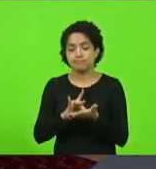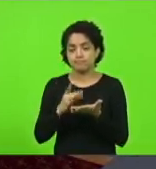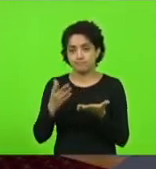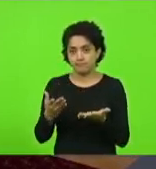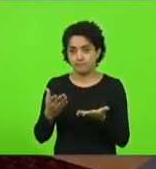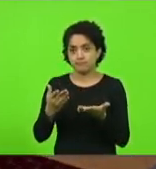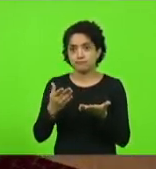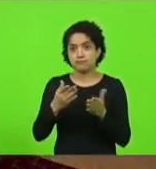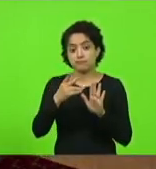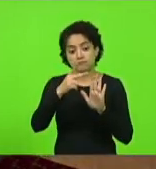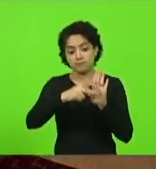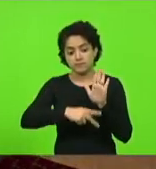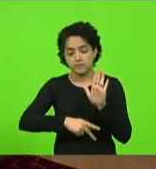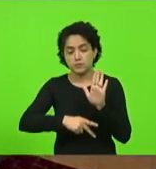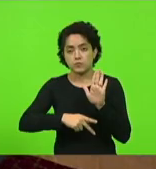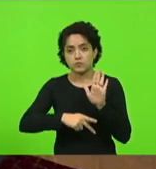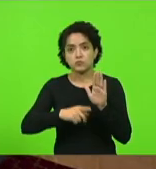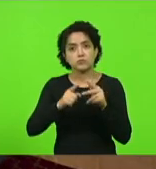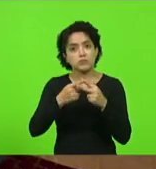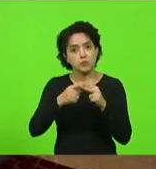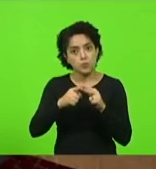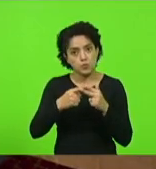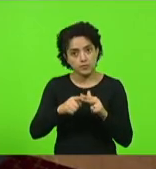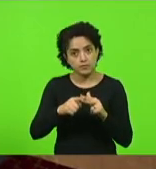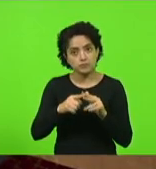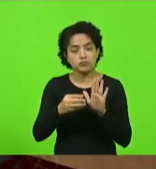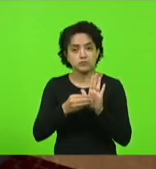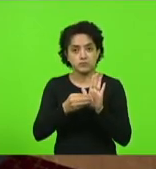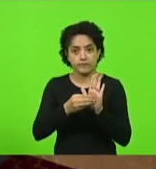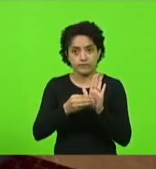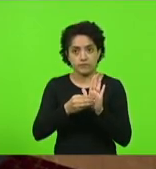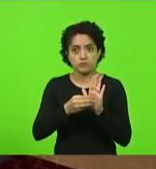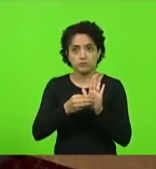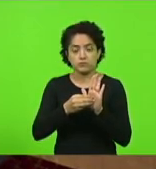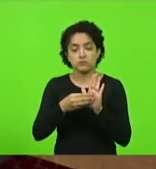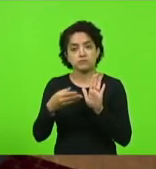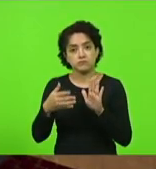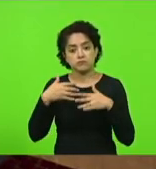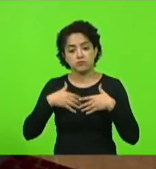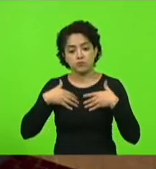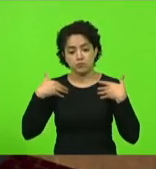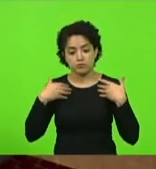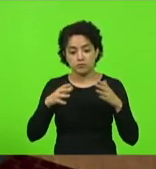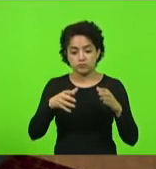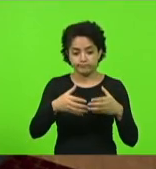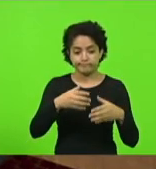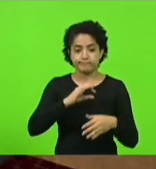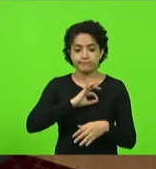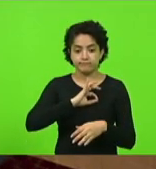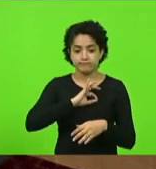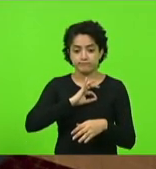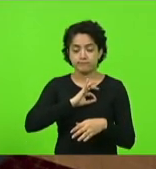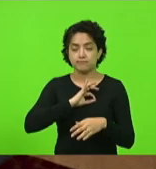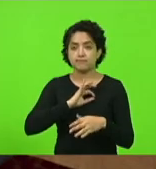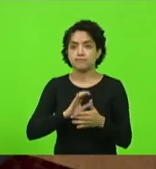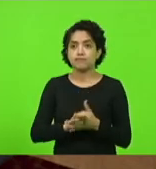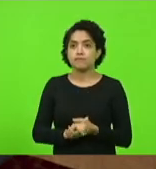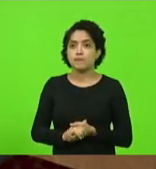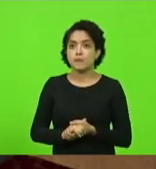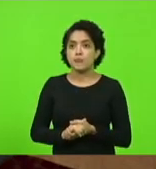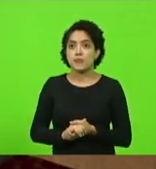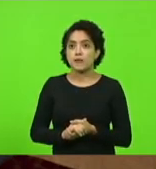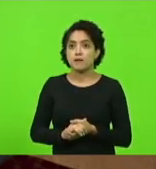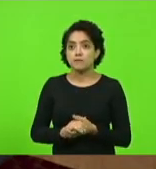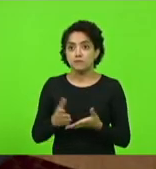corrige uma deficiência, e, portanto, em homenagem à nossa polícia, mas também citando o deputado Kennedy, que